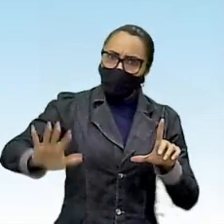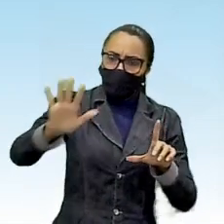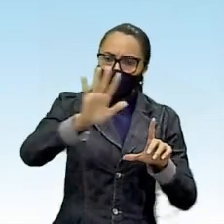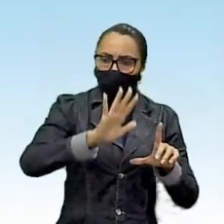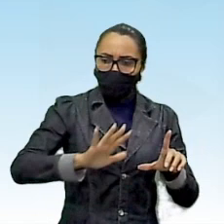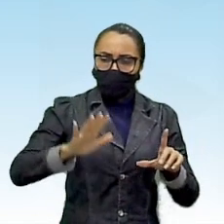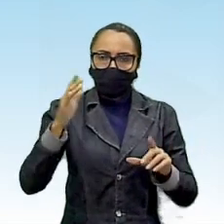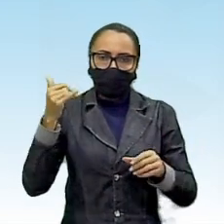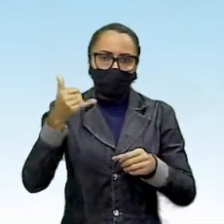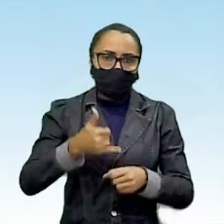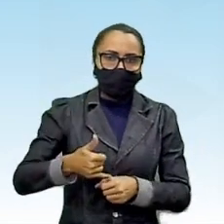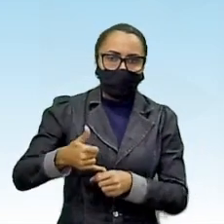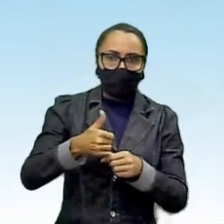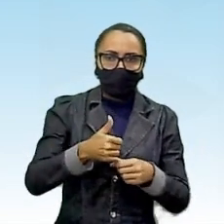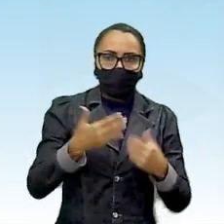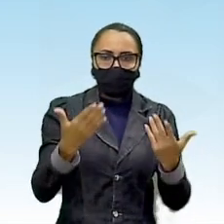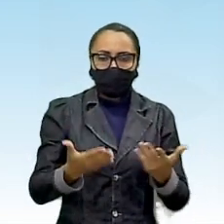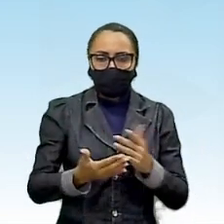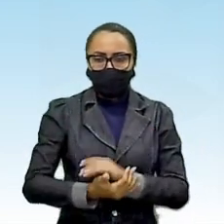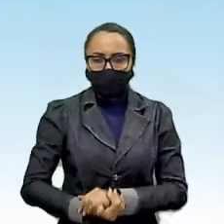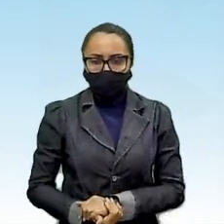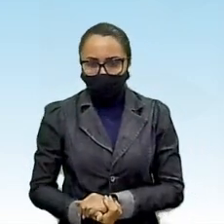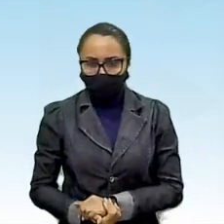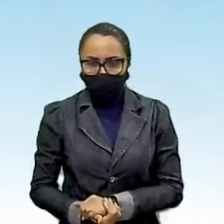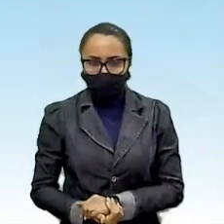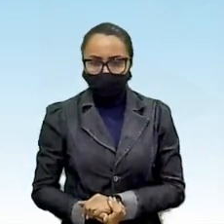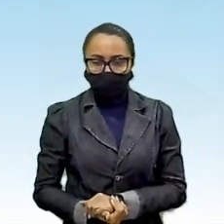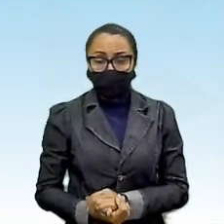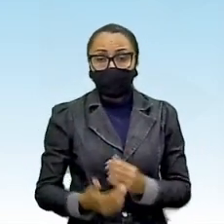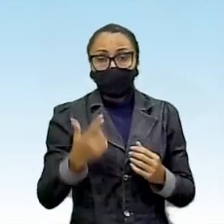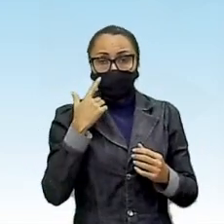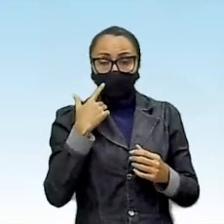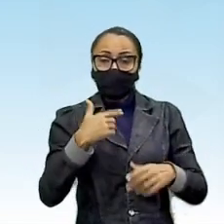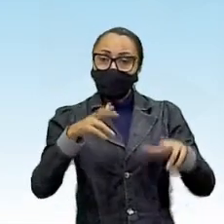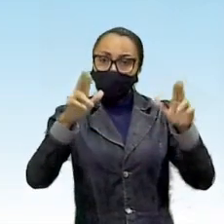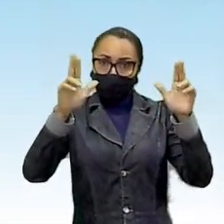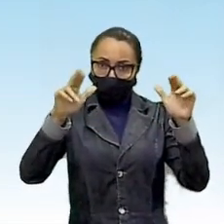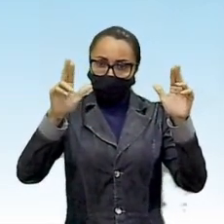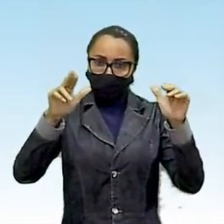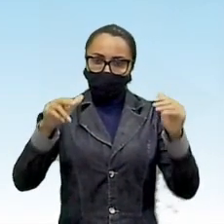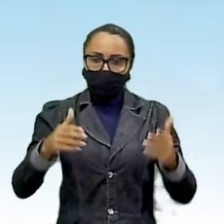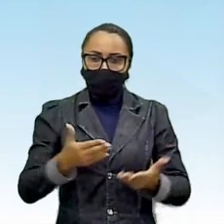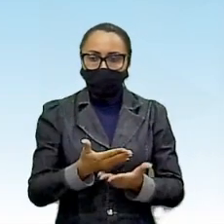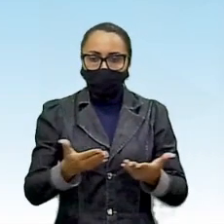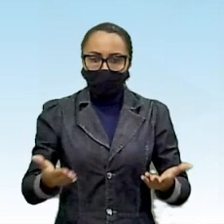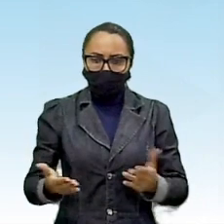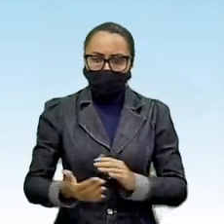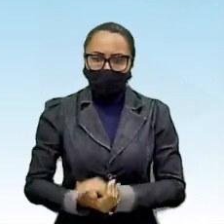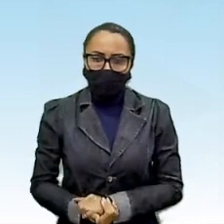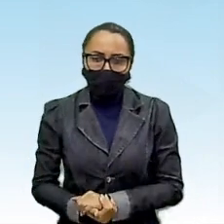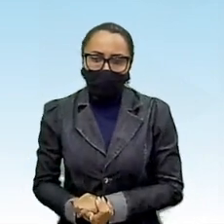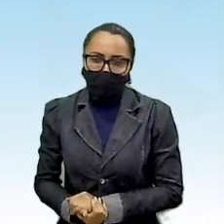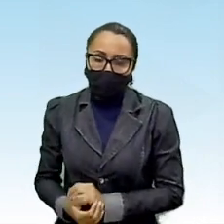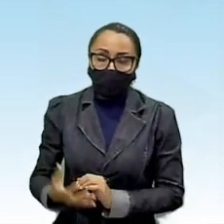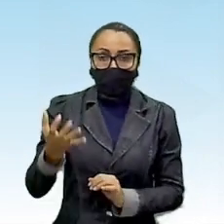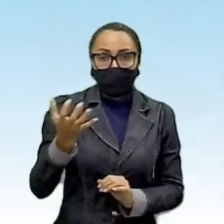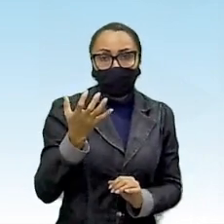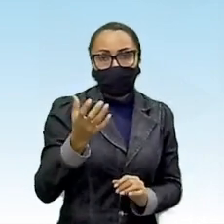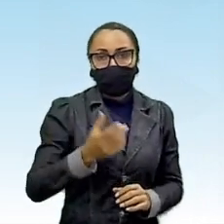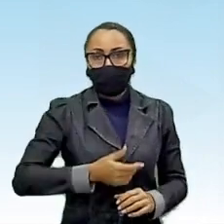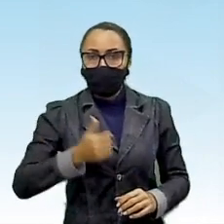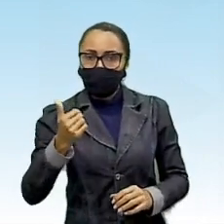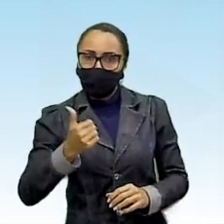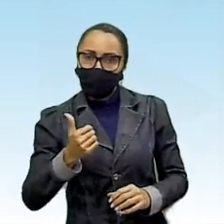de petróleo. E aí, né, em relação ao conteúdo, é isso. Eu queria, primeiramente, antes